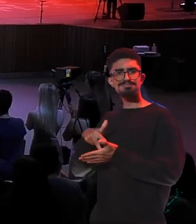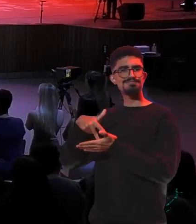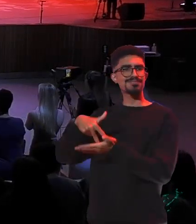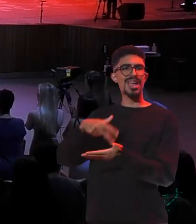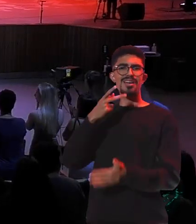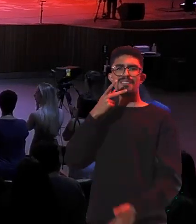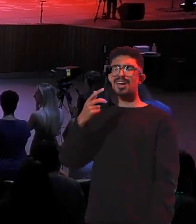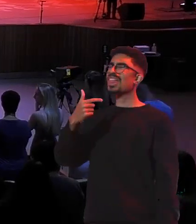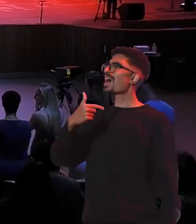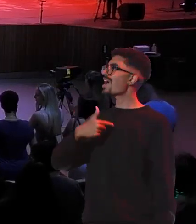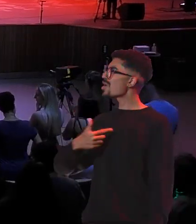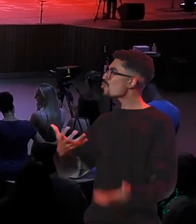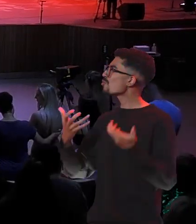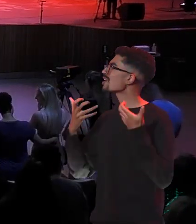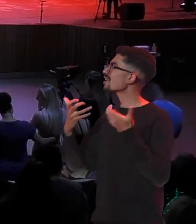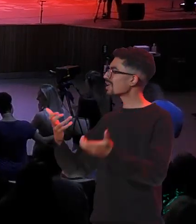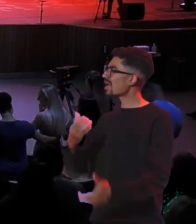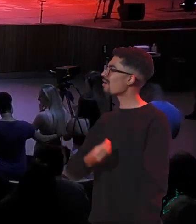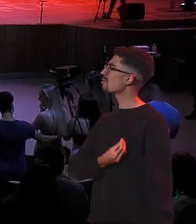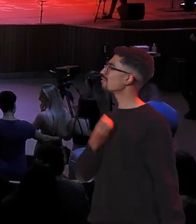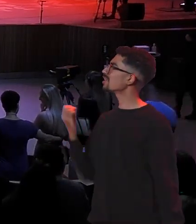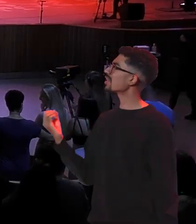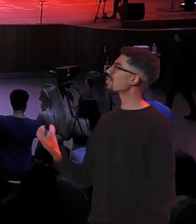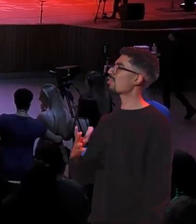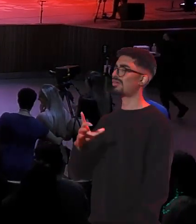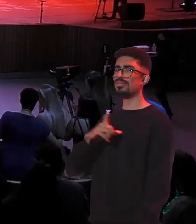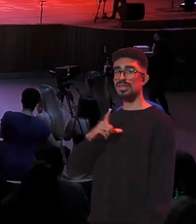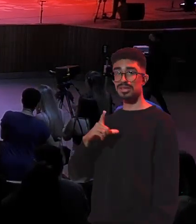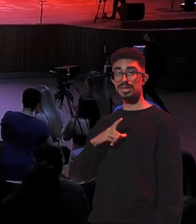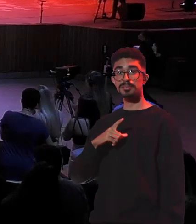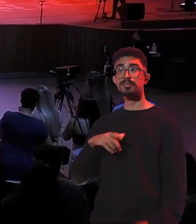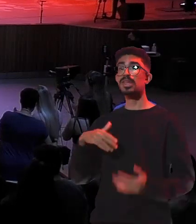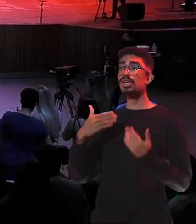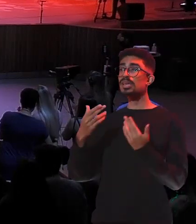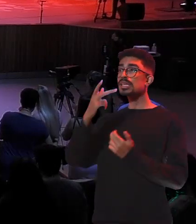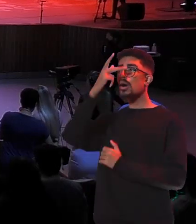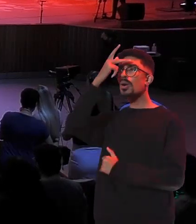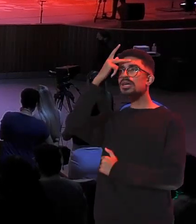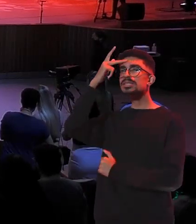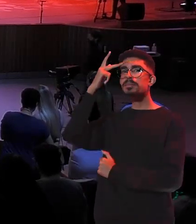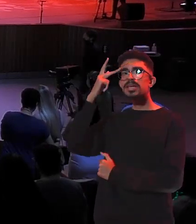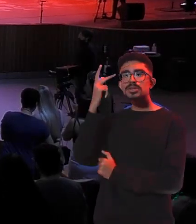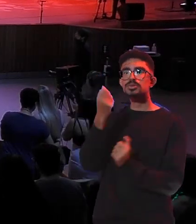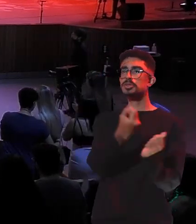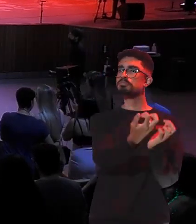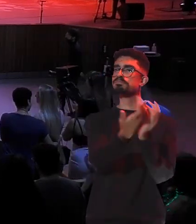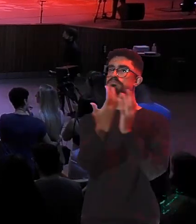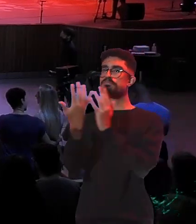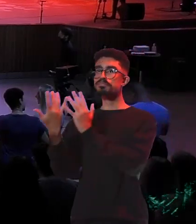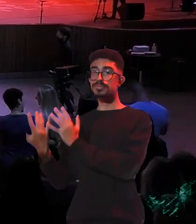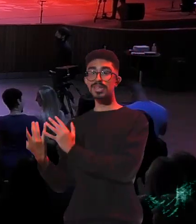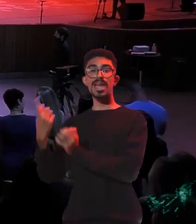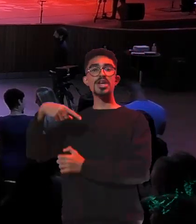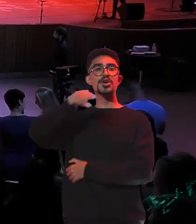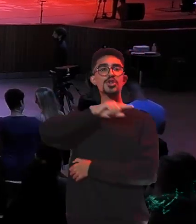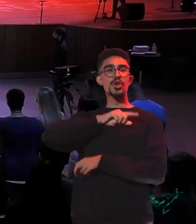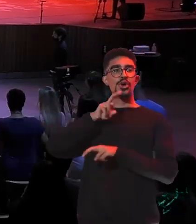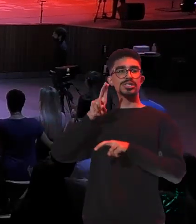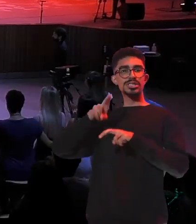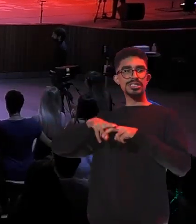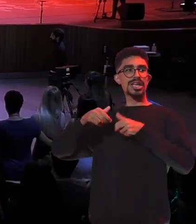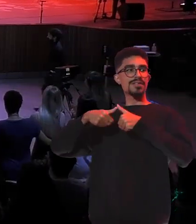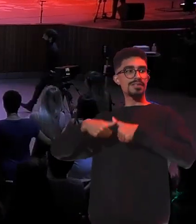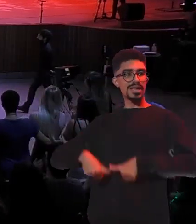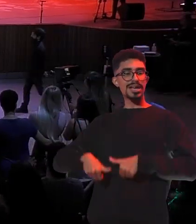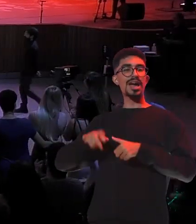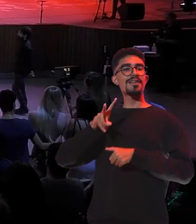do seu lugar, vem para uma nova vida. Vem para cá e conforme você for vindo, a igreja vai aplaudir, amém? Comece a aplaudir o nome de Jesus.